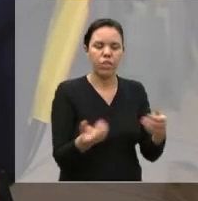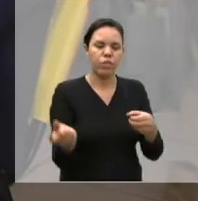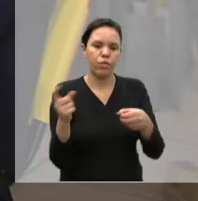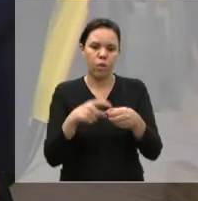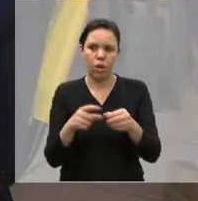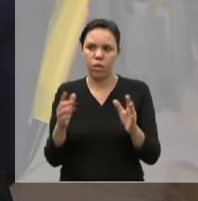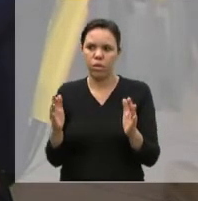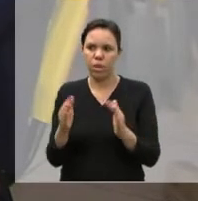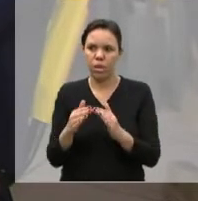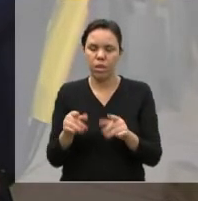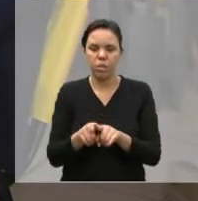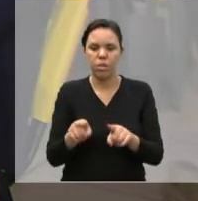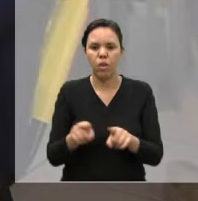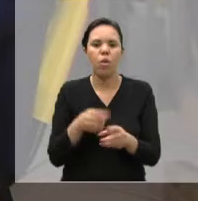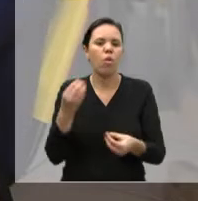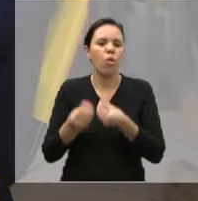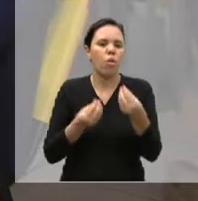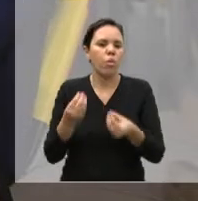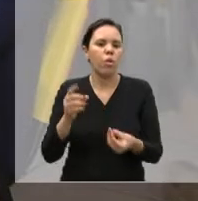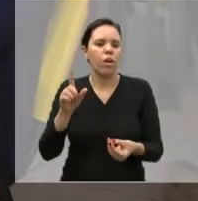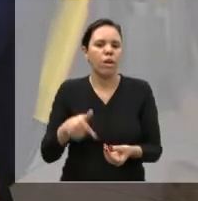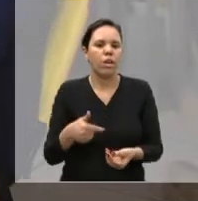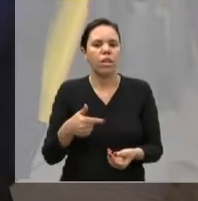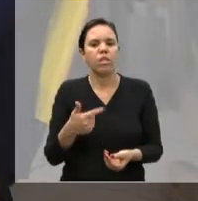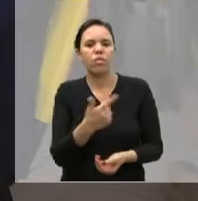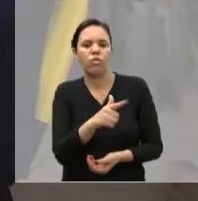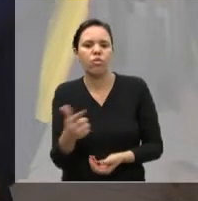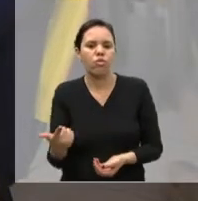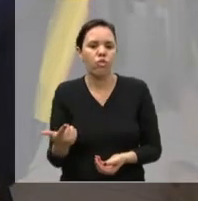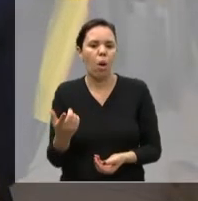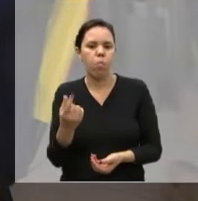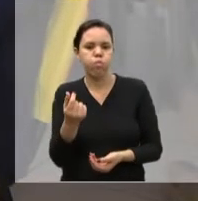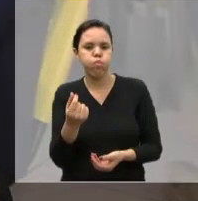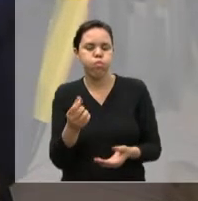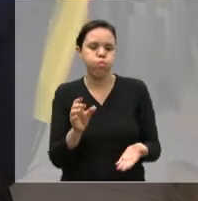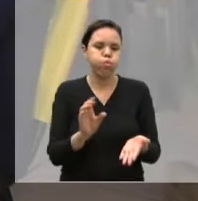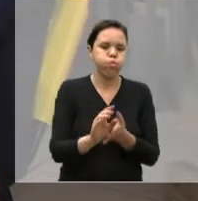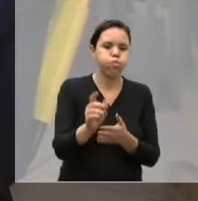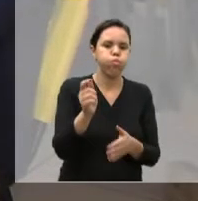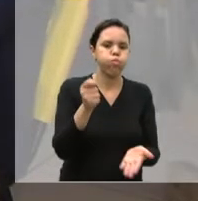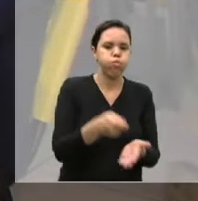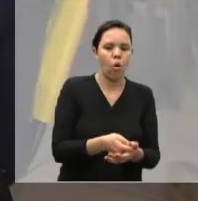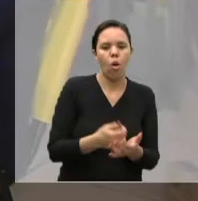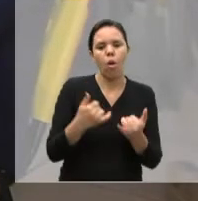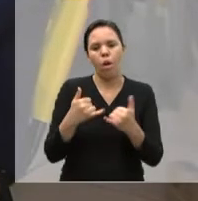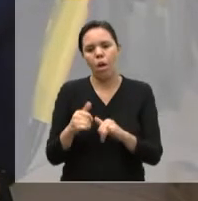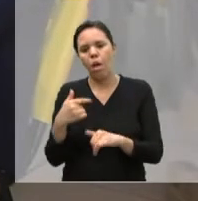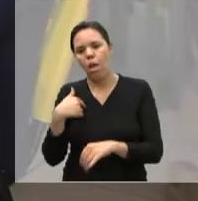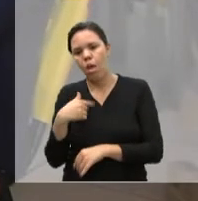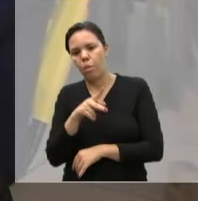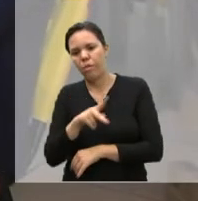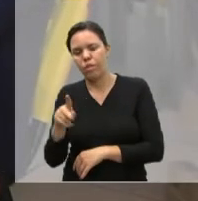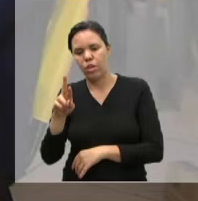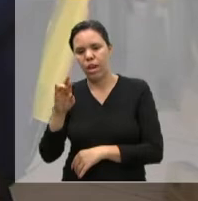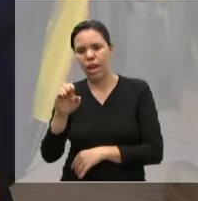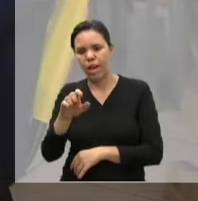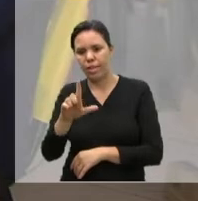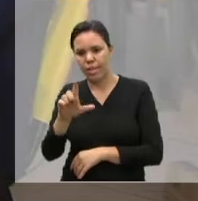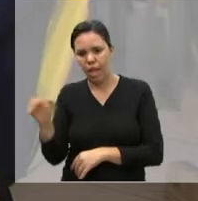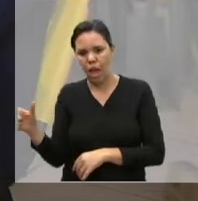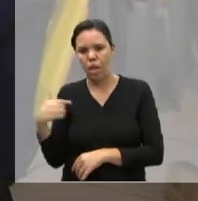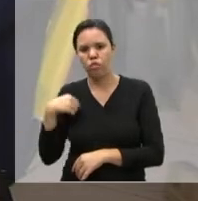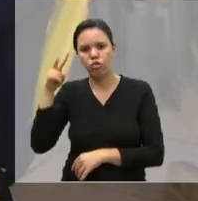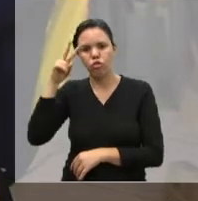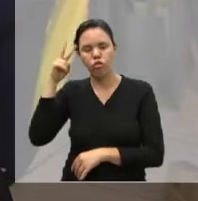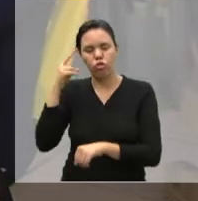Valéria, de Educação Especial, nós 3 nos revezamos aí para levá-las e buscá-las até a Unicamp. E elas já, no segundo sábado, no